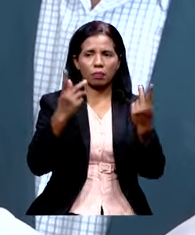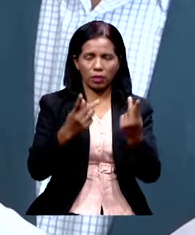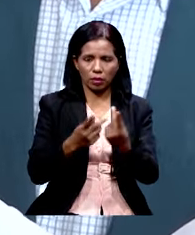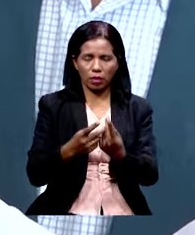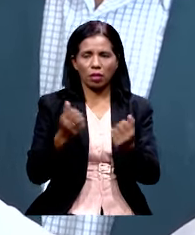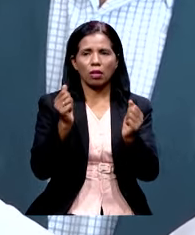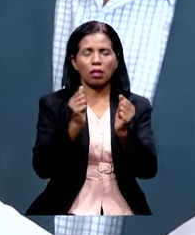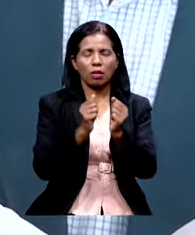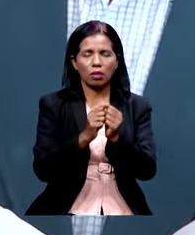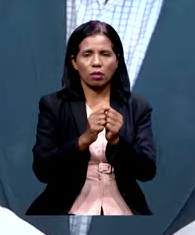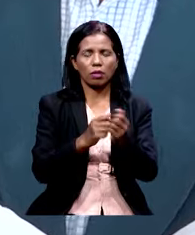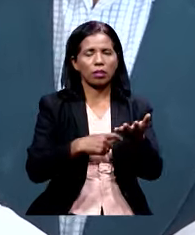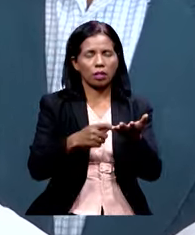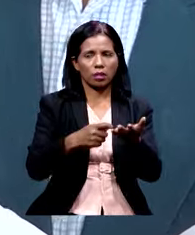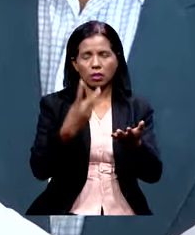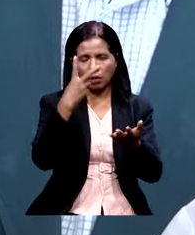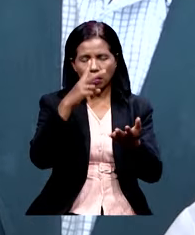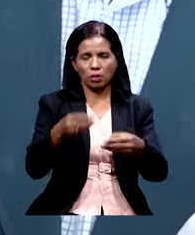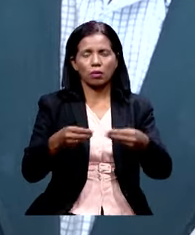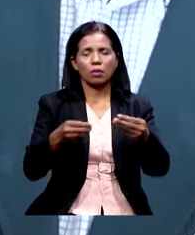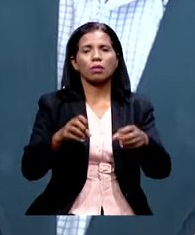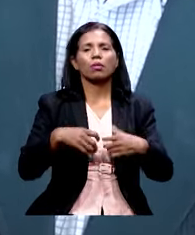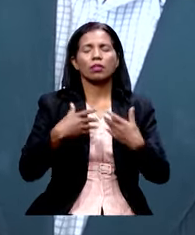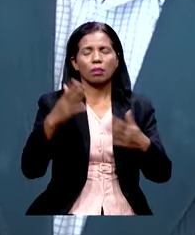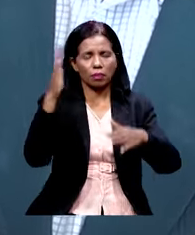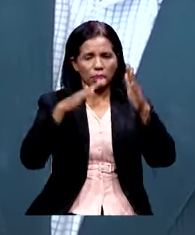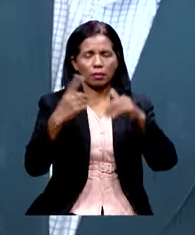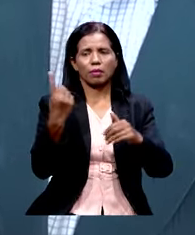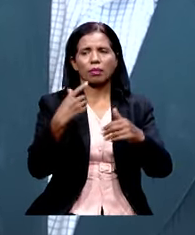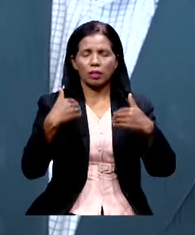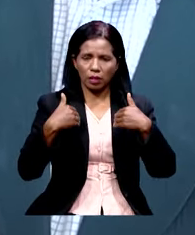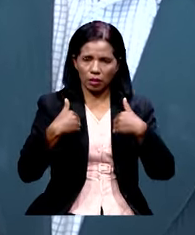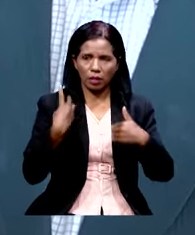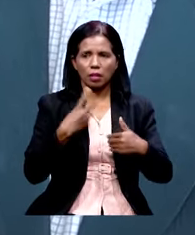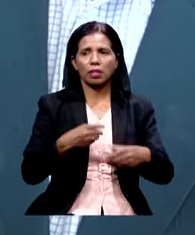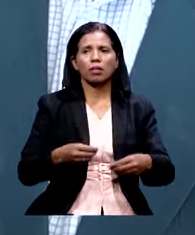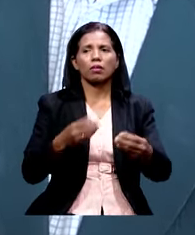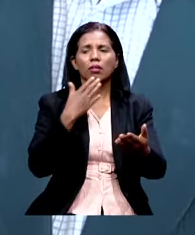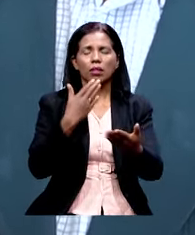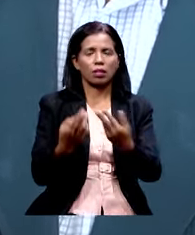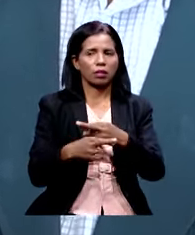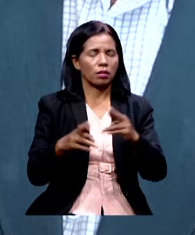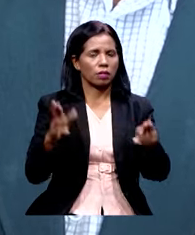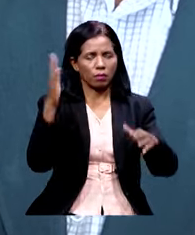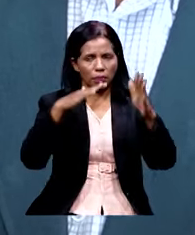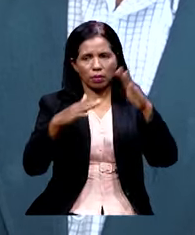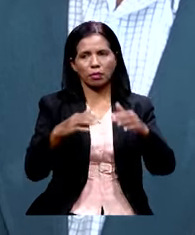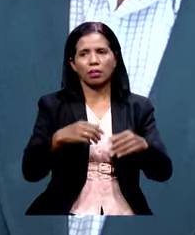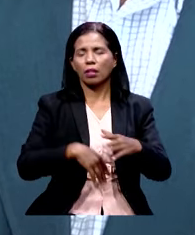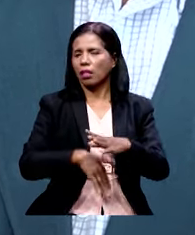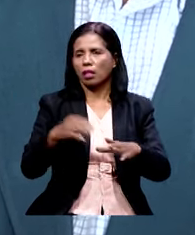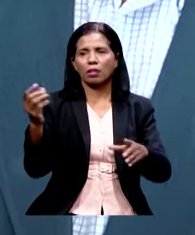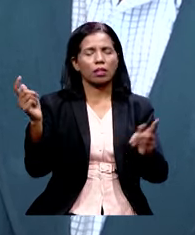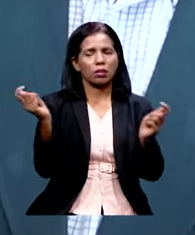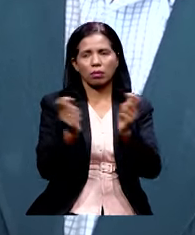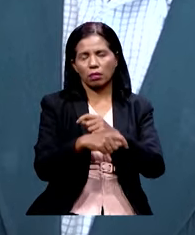sira. Para tu haré nia tengi fo solução. Ka problema ne sempre iha mai problema ne ita tengi fo solução. La significa problema ona ita duni saida ne tau fale